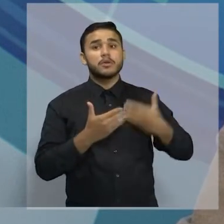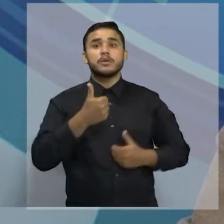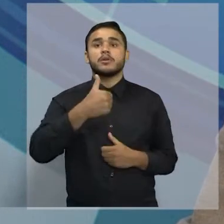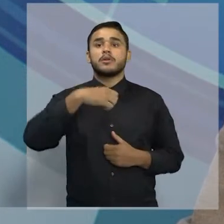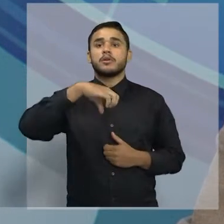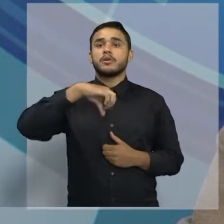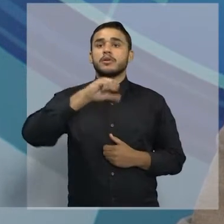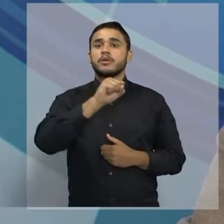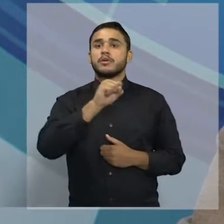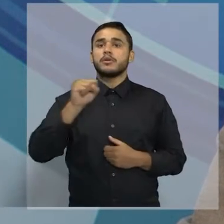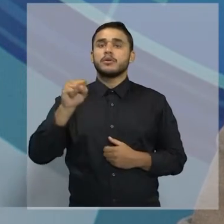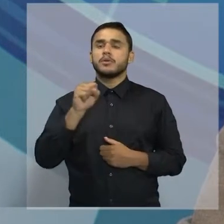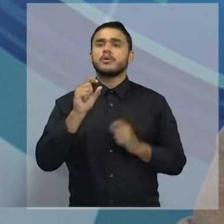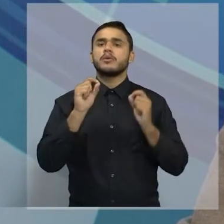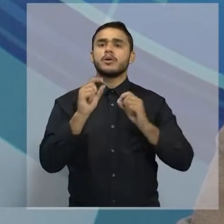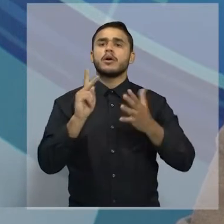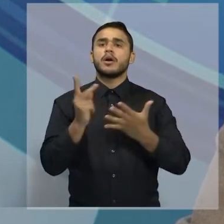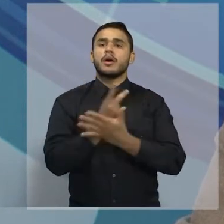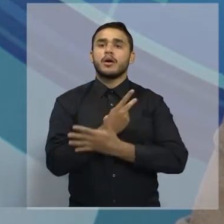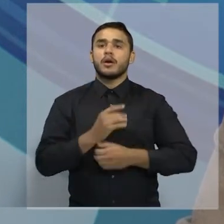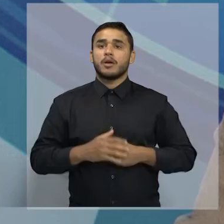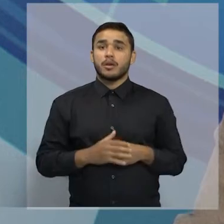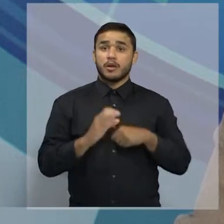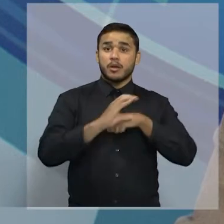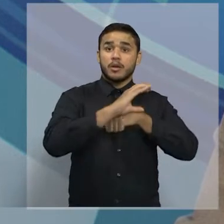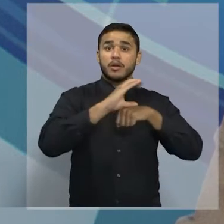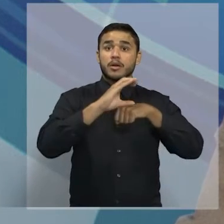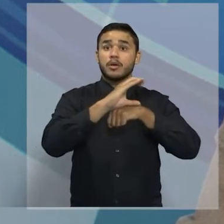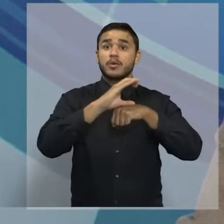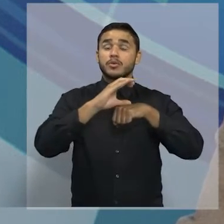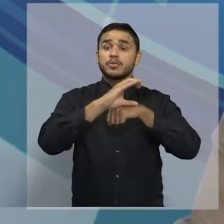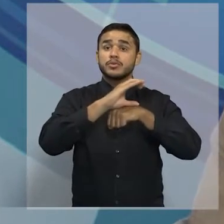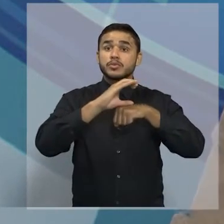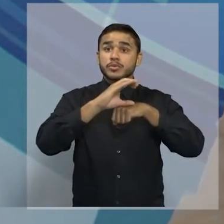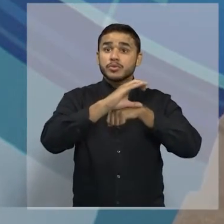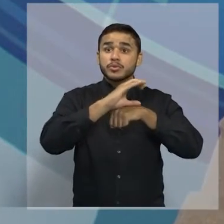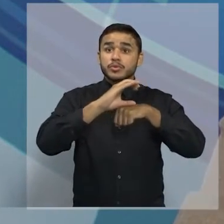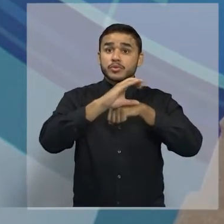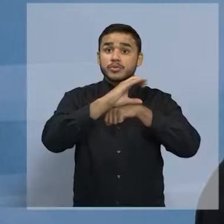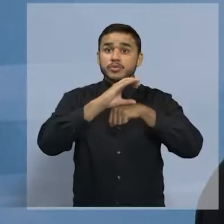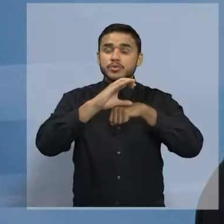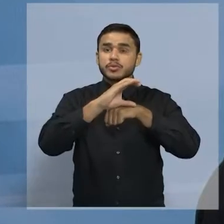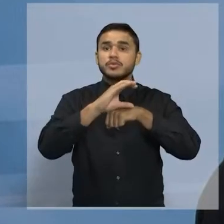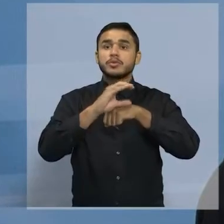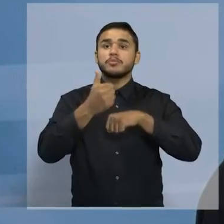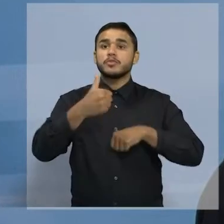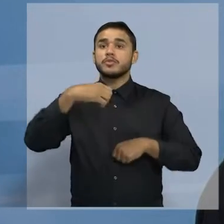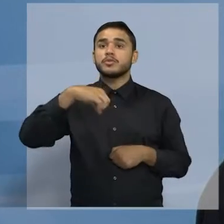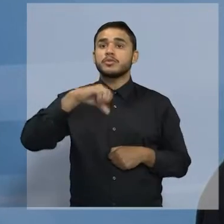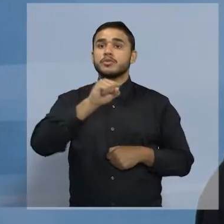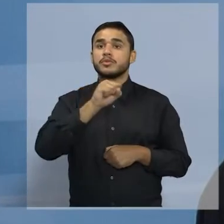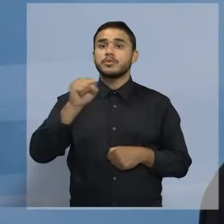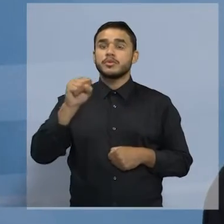em 1988? A Constituição de 88 colocou para dentro do serviço público